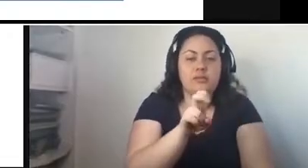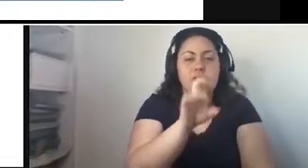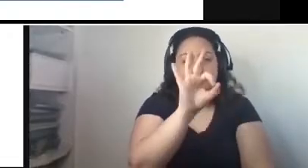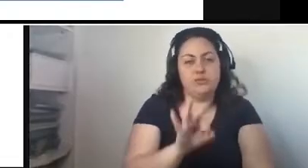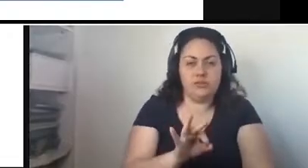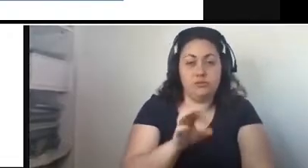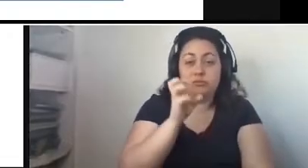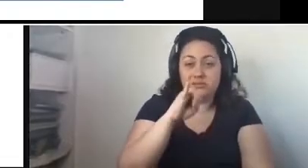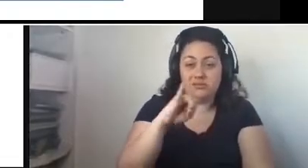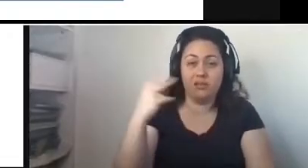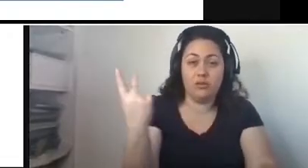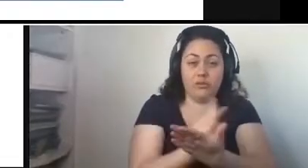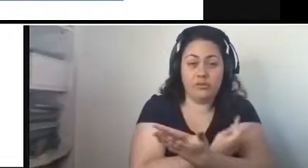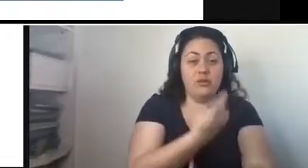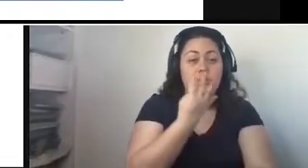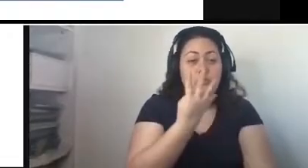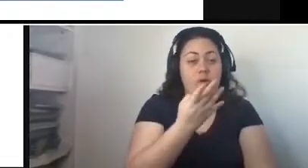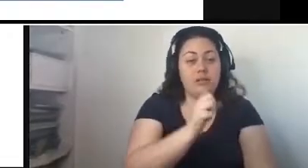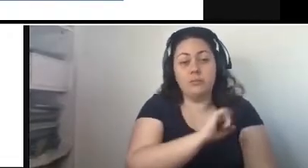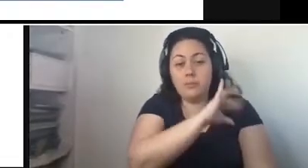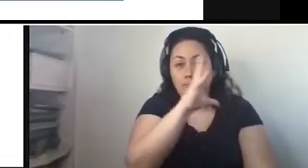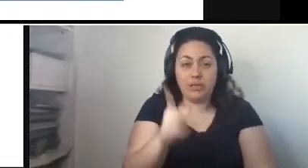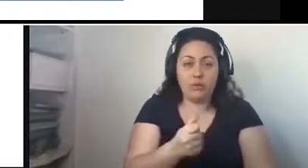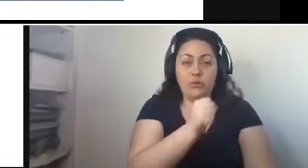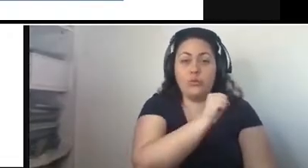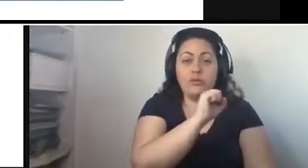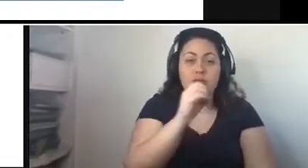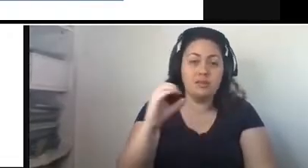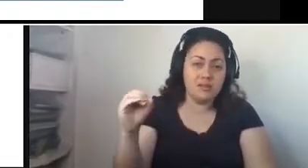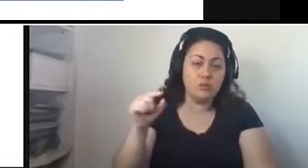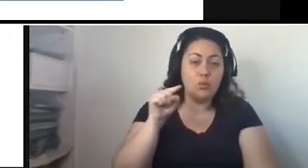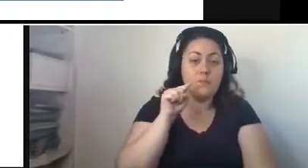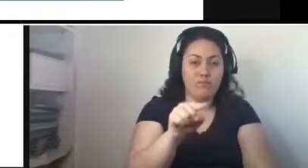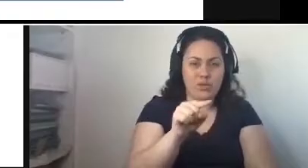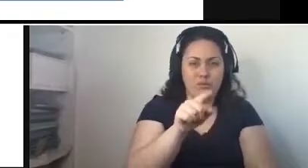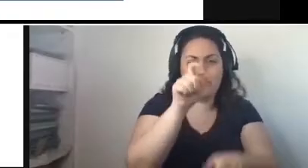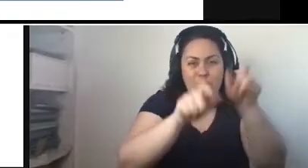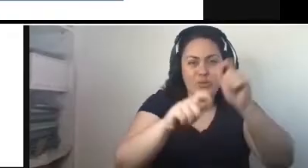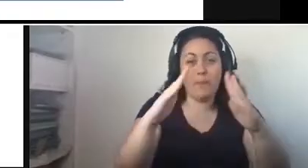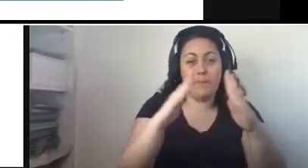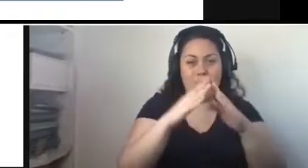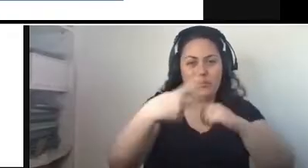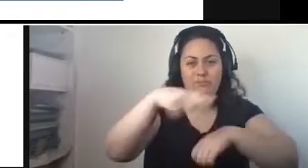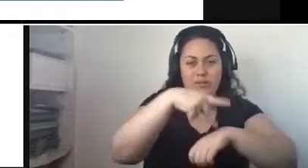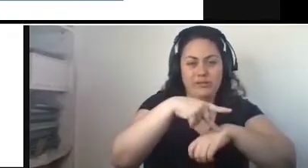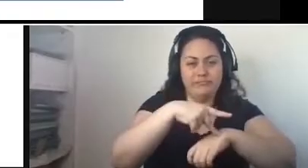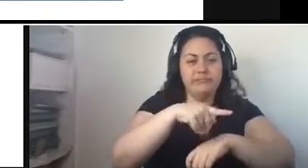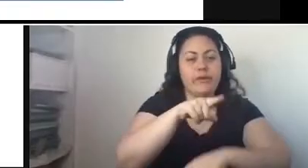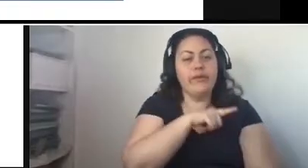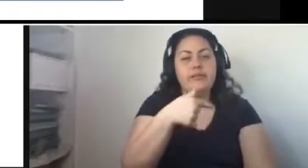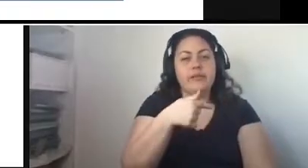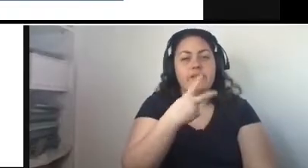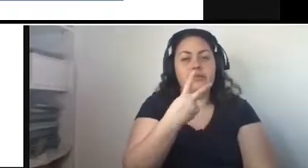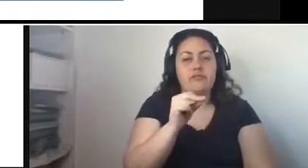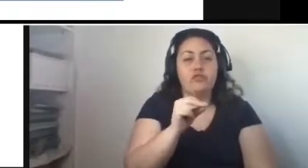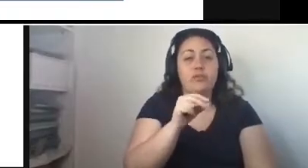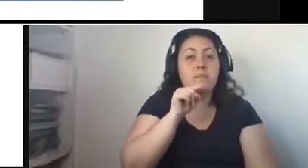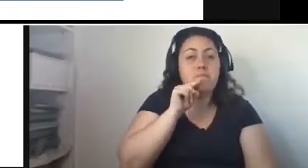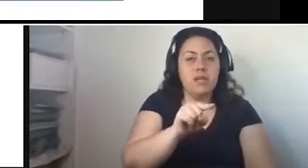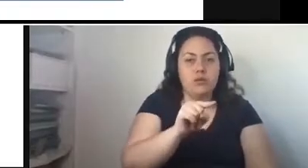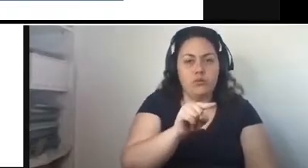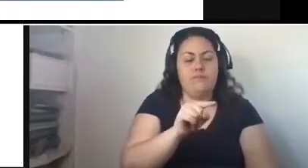os 4.800.000 habitantes da Nova Zelândia gerariam 720 mil casos de Covid em